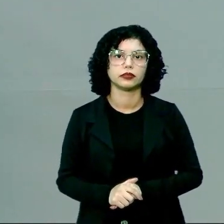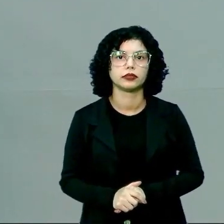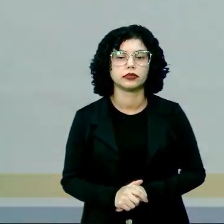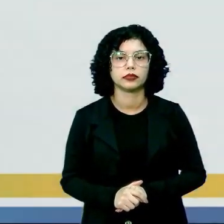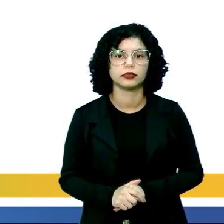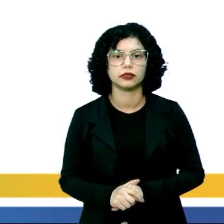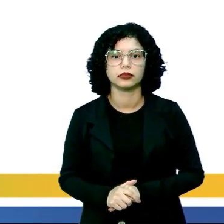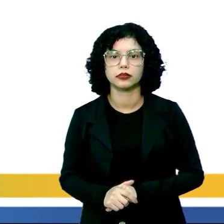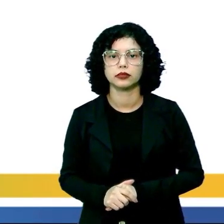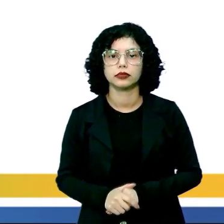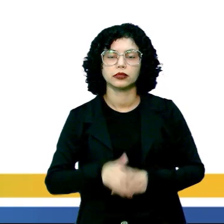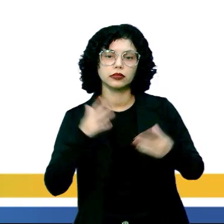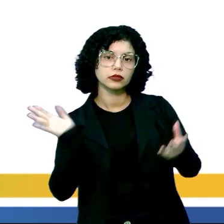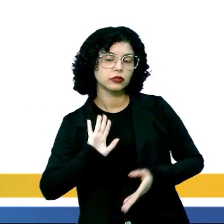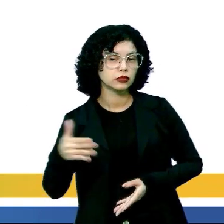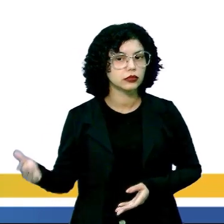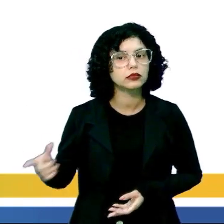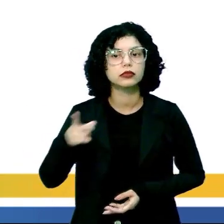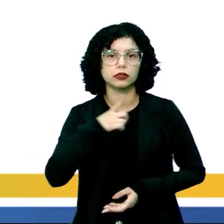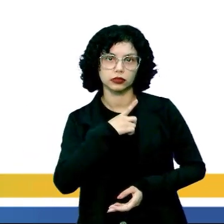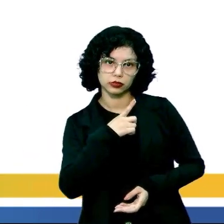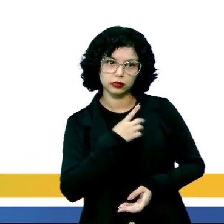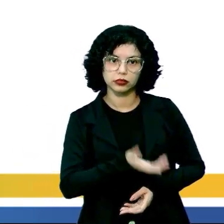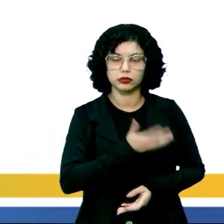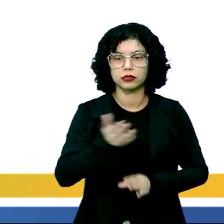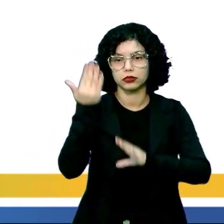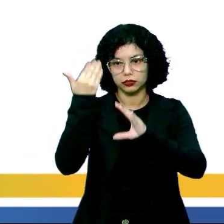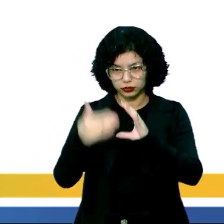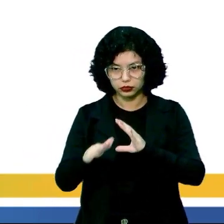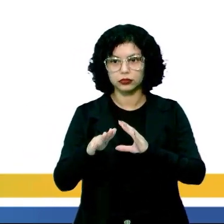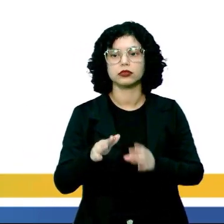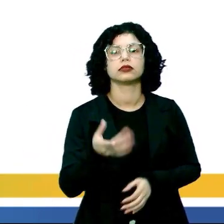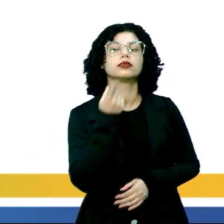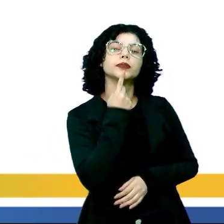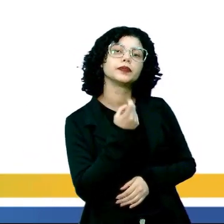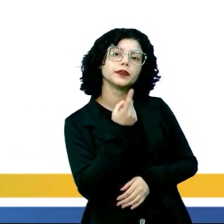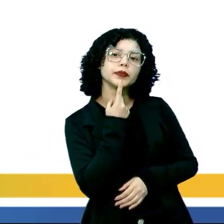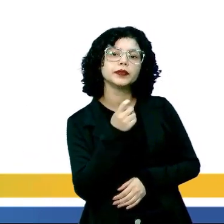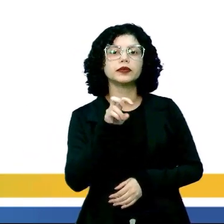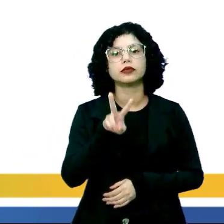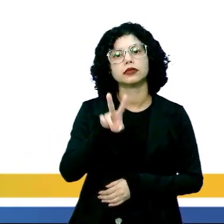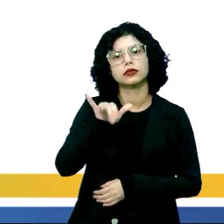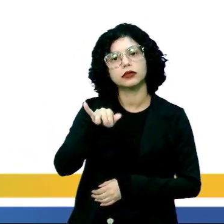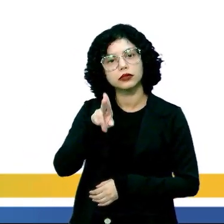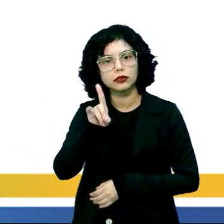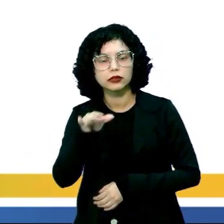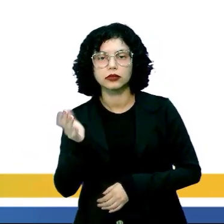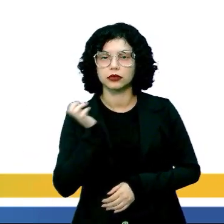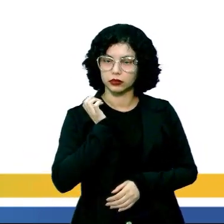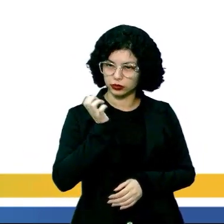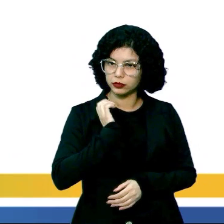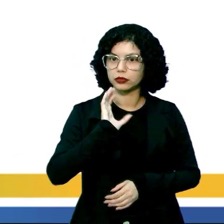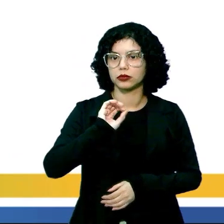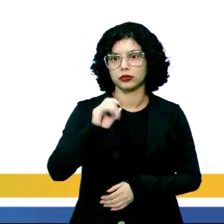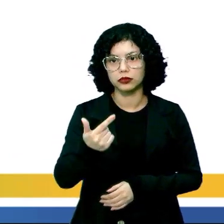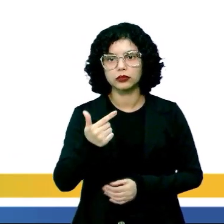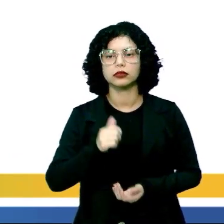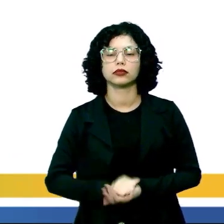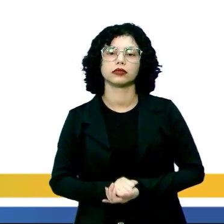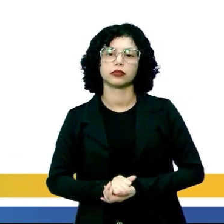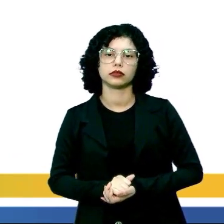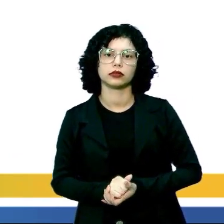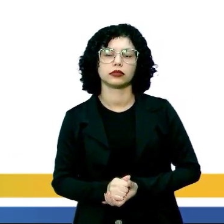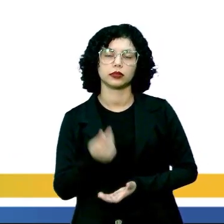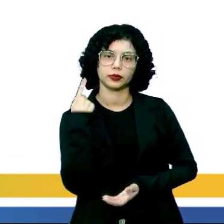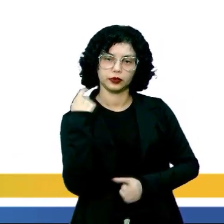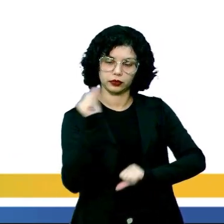eliminação que a gente quer. Então, quando o teu coração manda esse sangue venoso, rico em gás carbônico, para o teu pulmão,